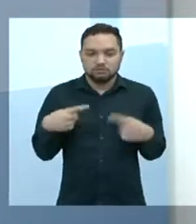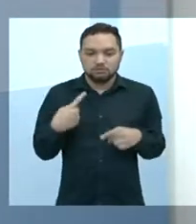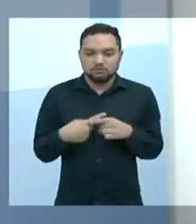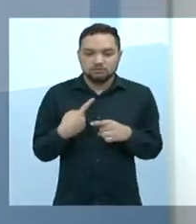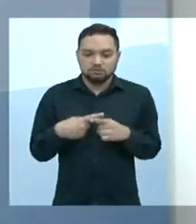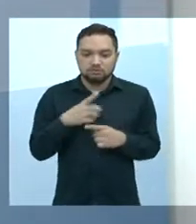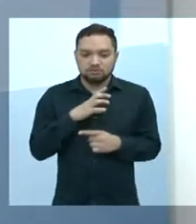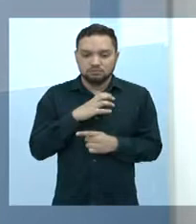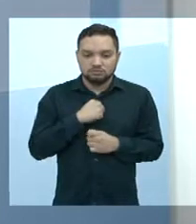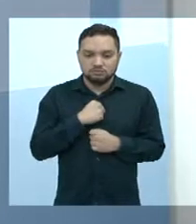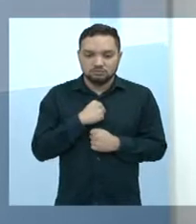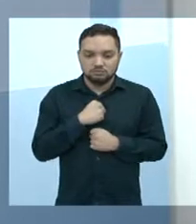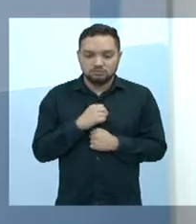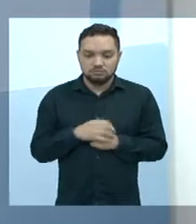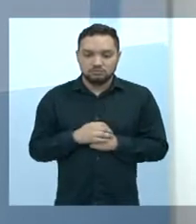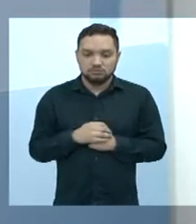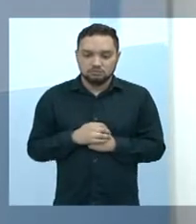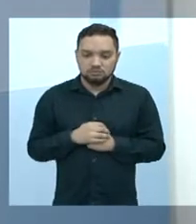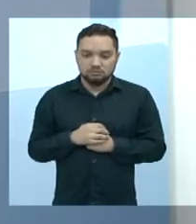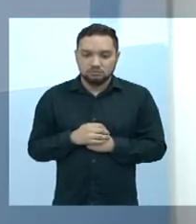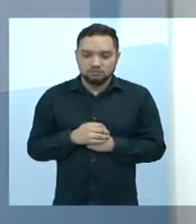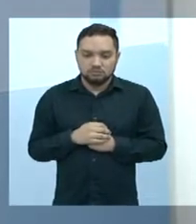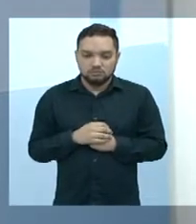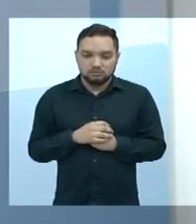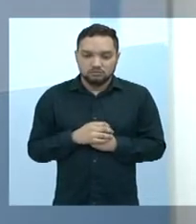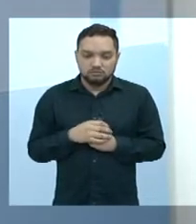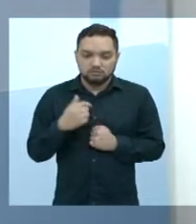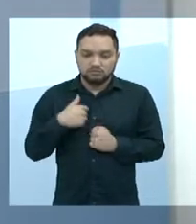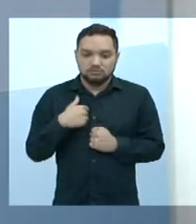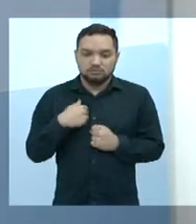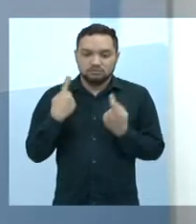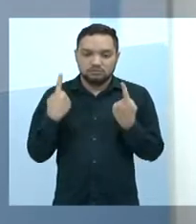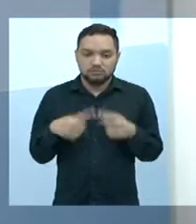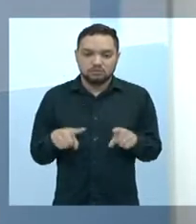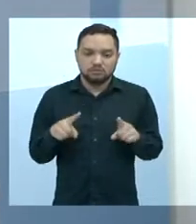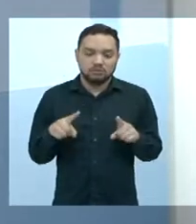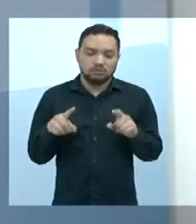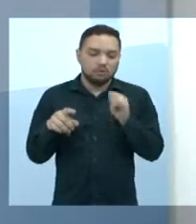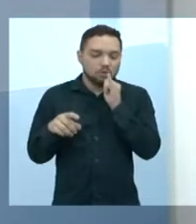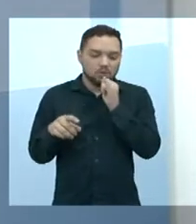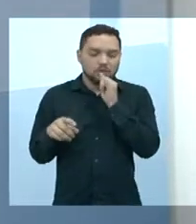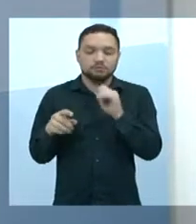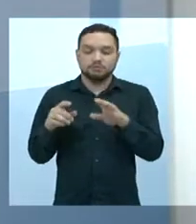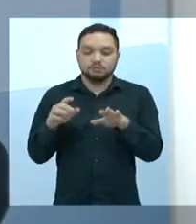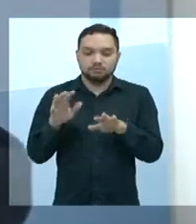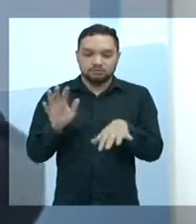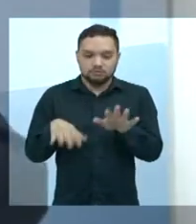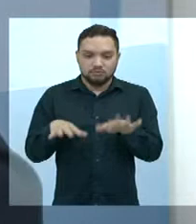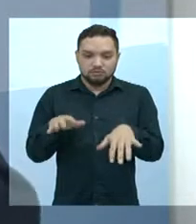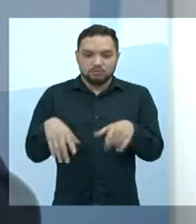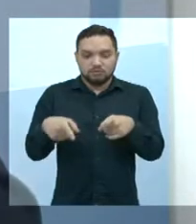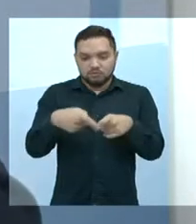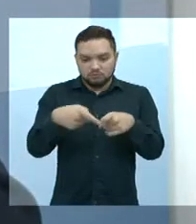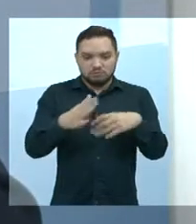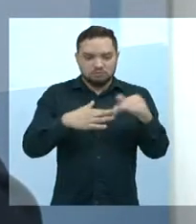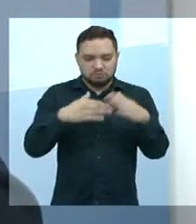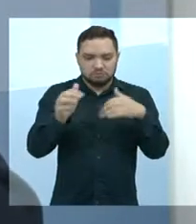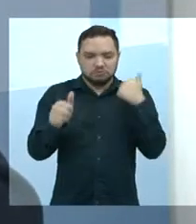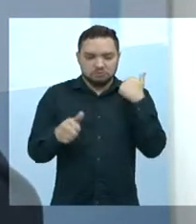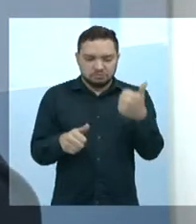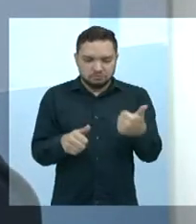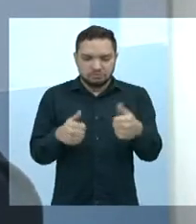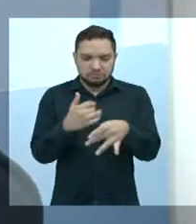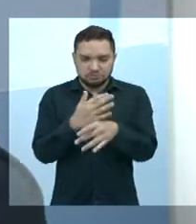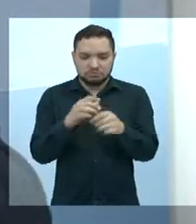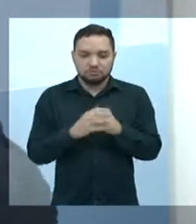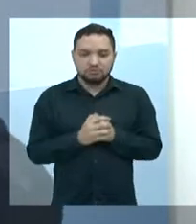gosto, Paulo, eu sou contra, assim, muitas vezes, você tem um bom médico numa cidade,